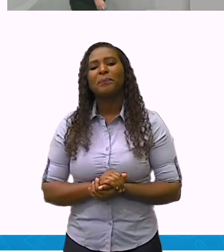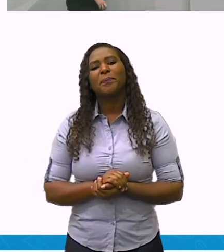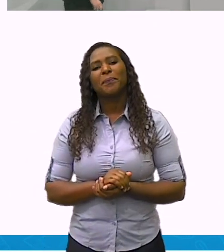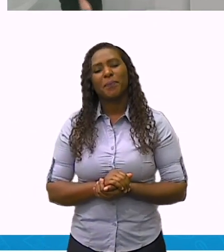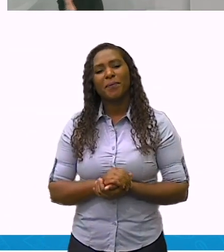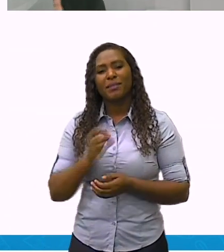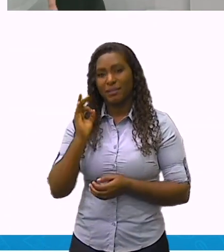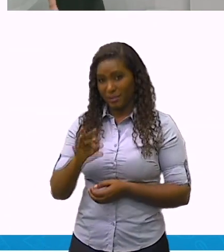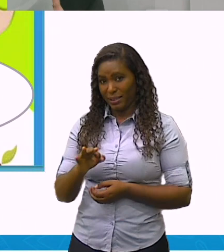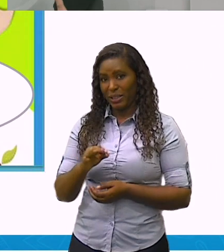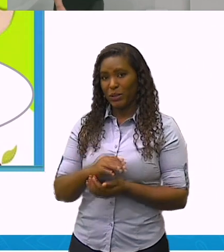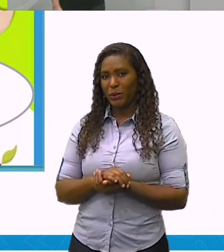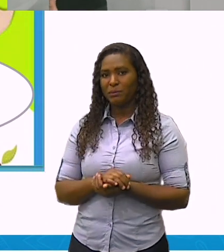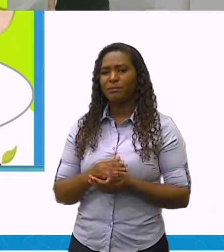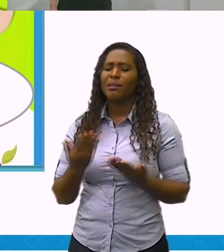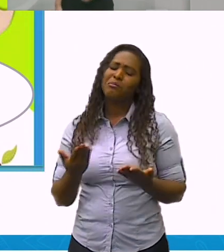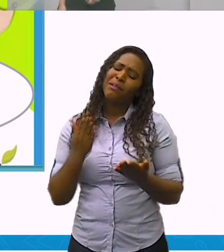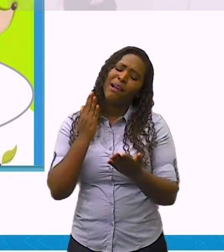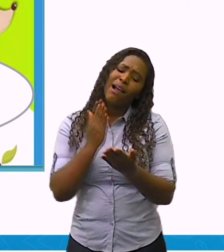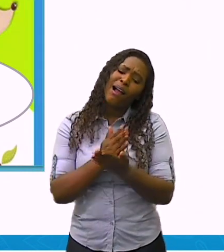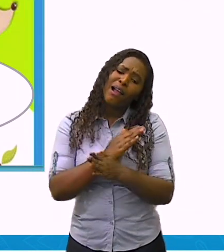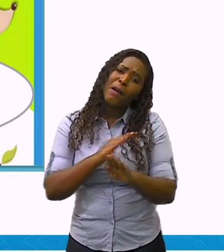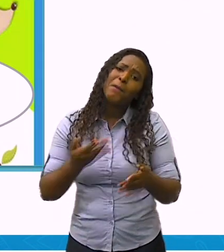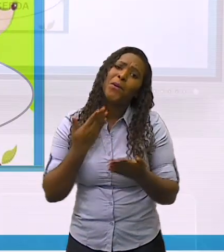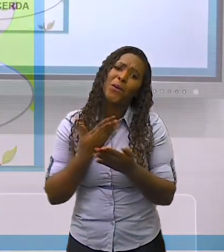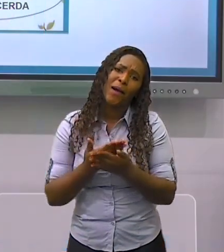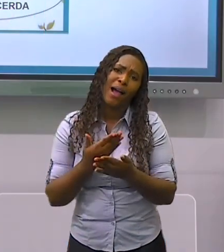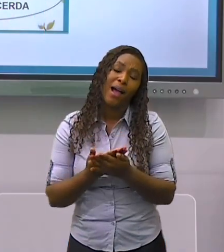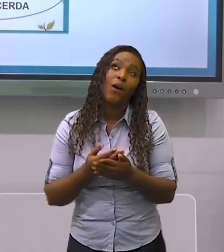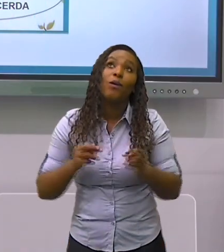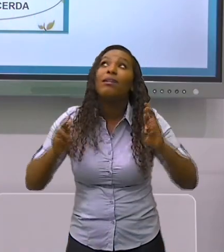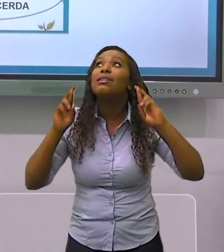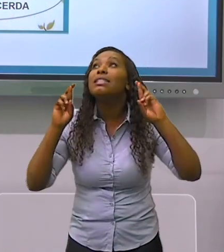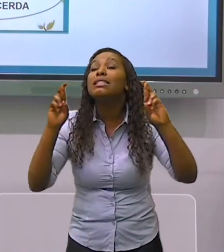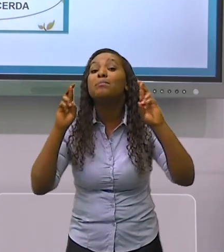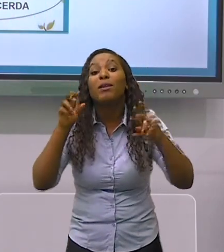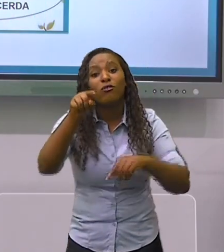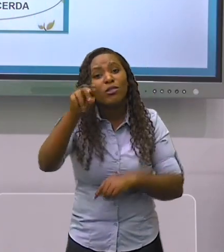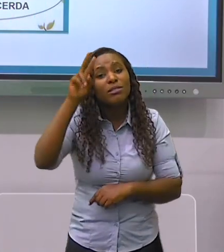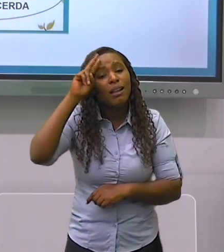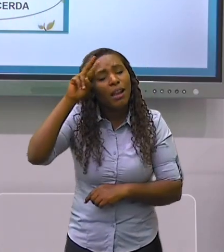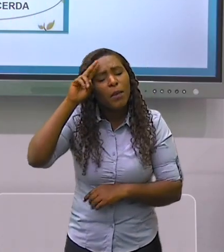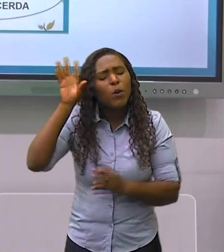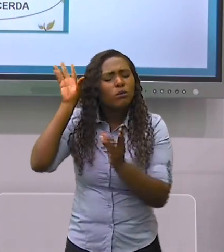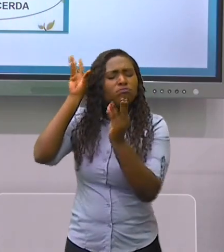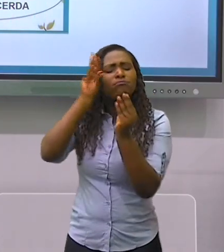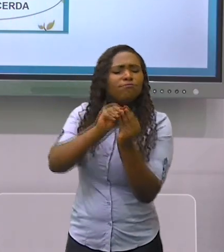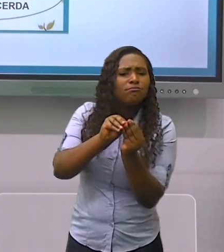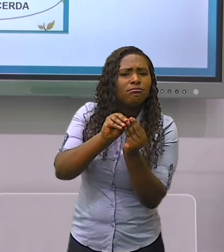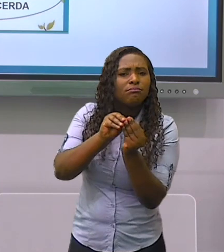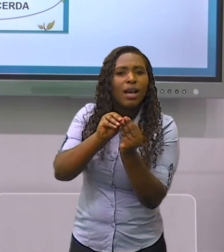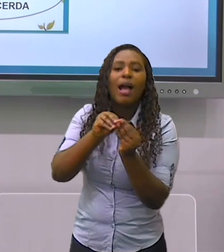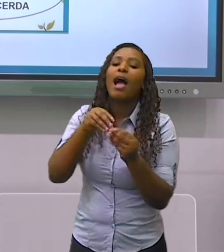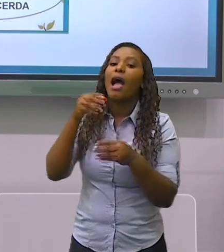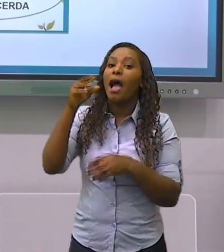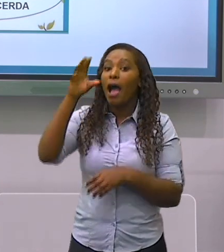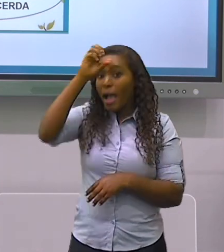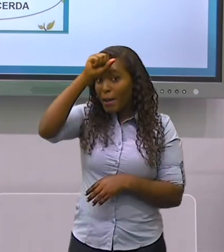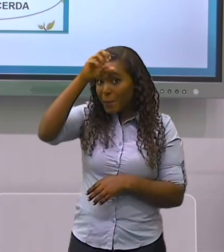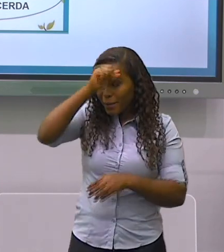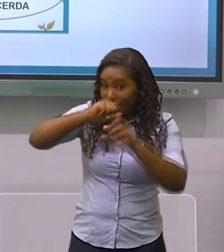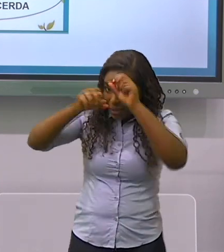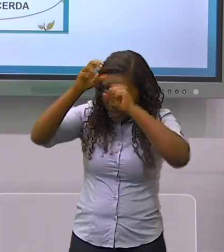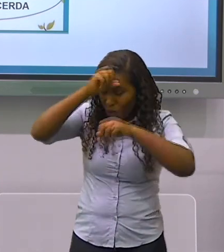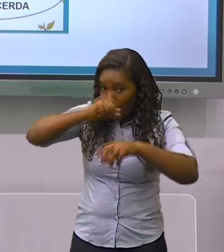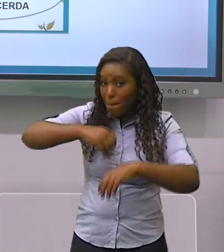Certo? Essa foi a nossa aula de hoje. Espero que vocês tenham relembrado, aprendido sobre nosso sistema